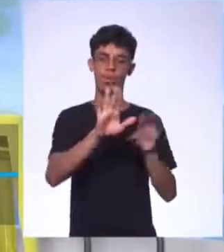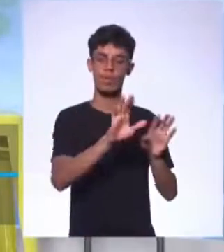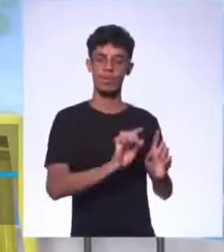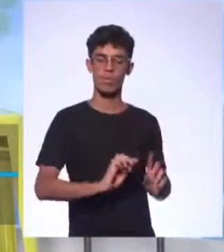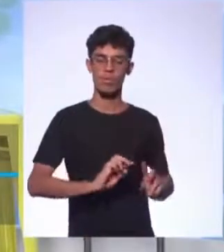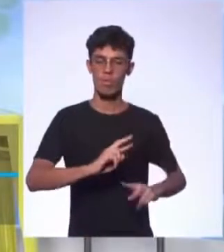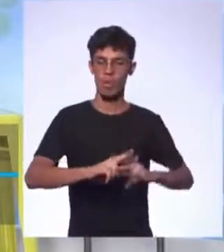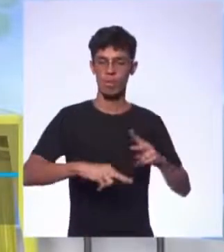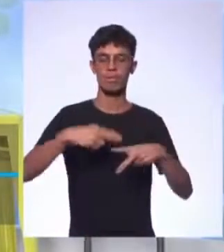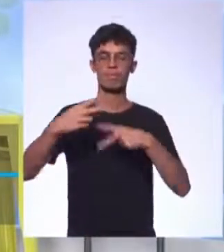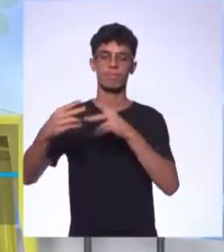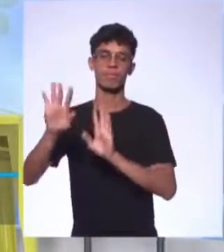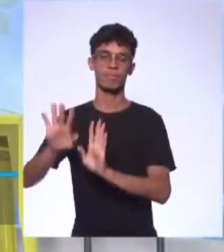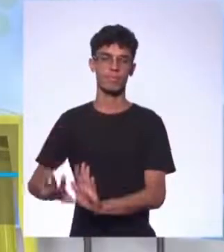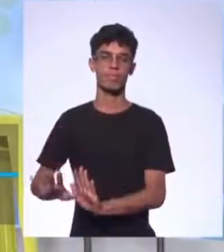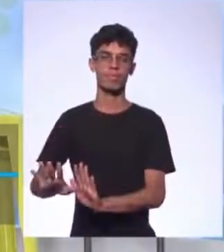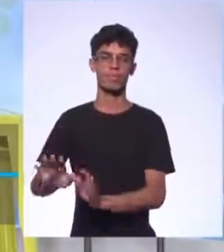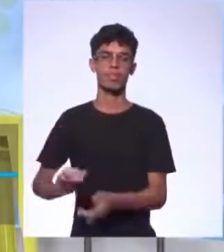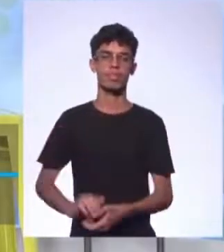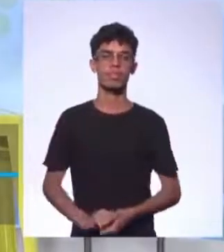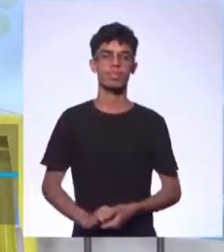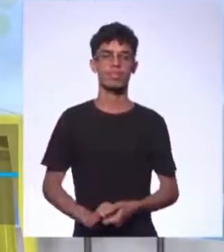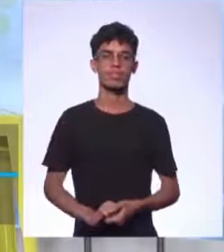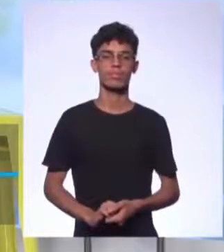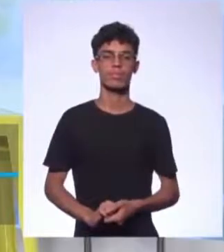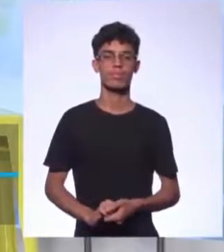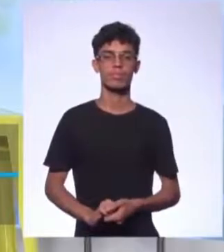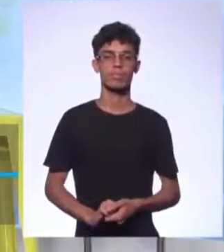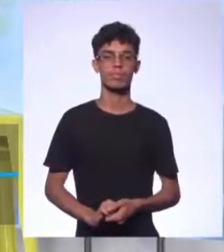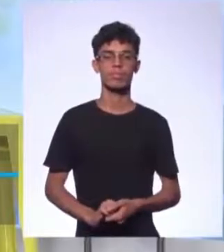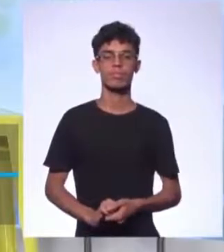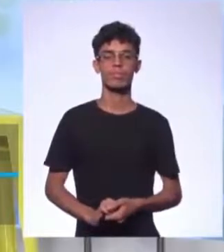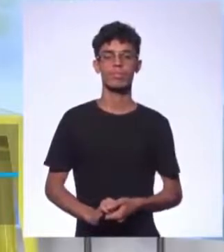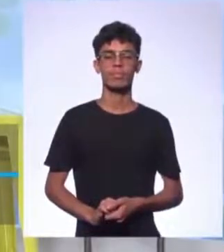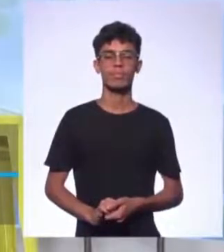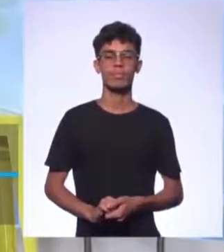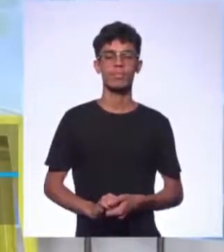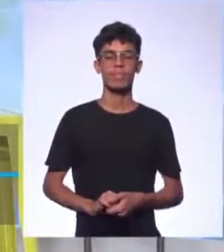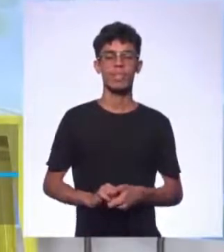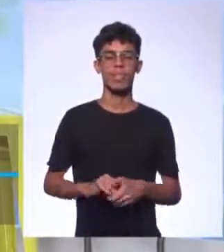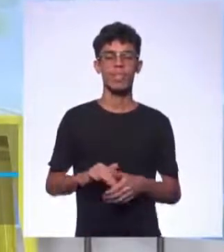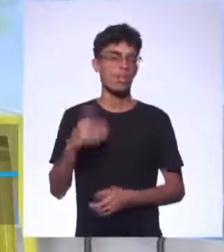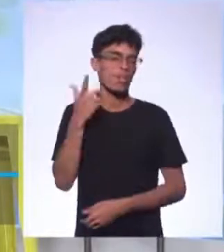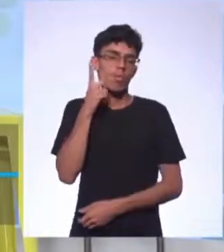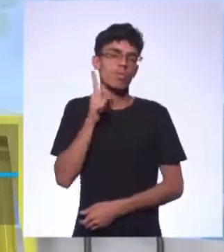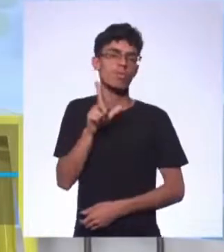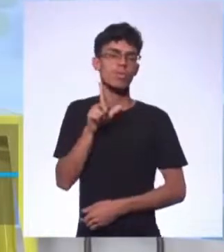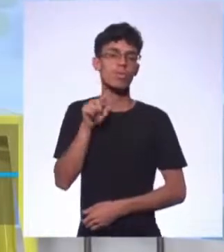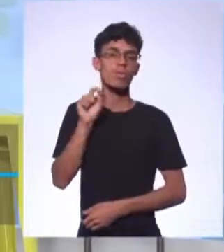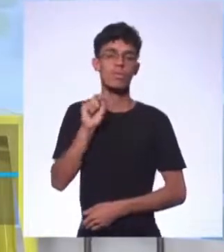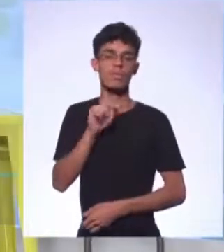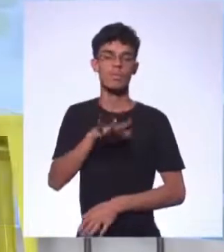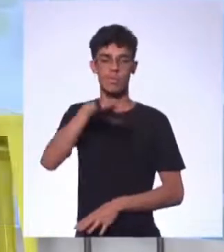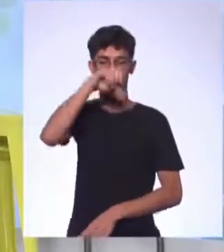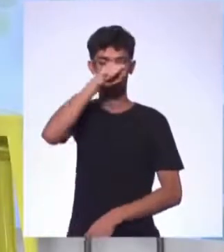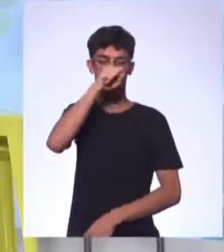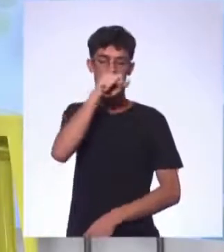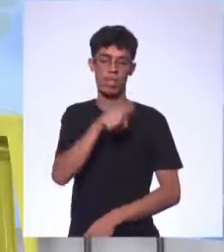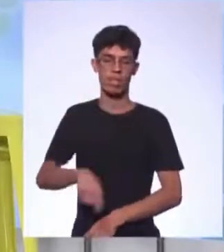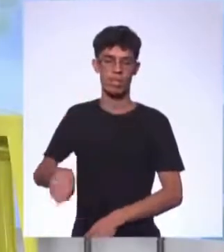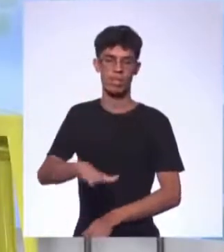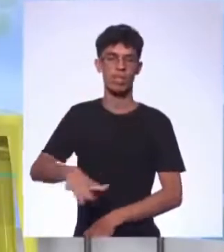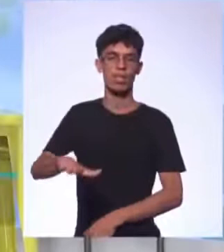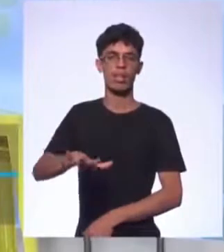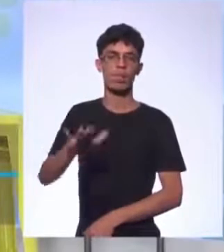vai ser levado, ok? Ou melhor, não vai ter essa função, e não tendo essa